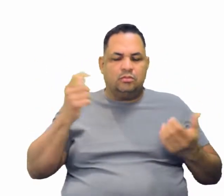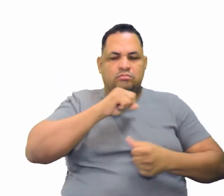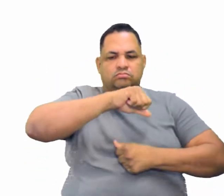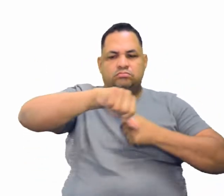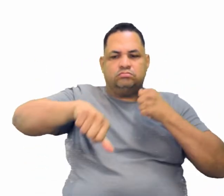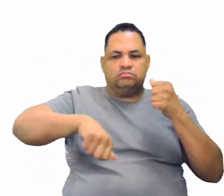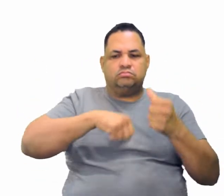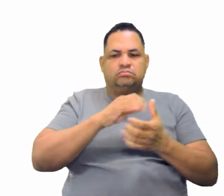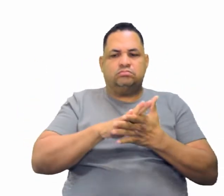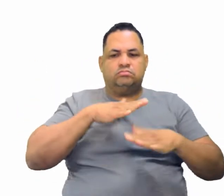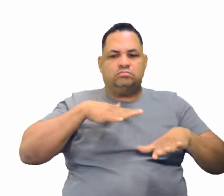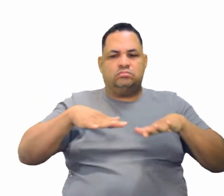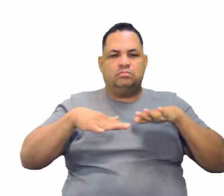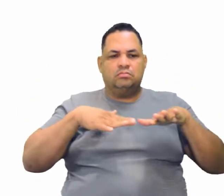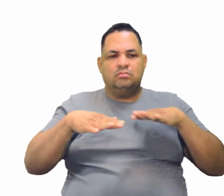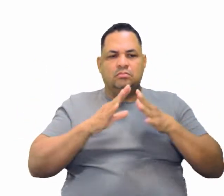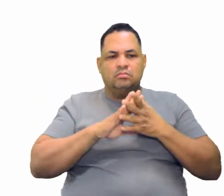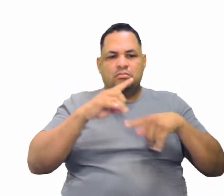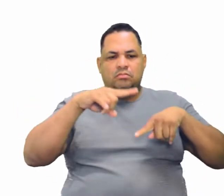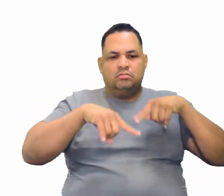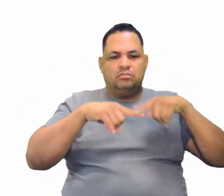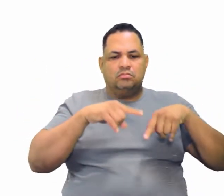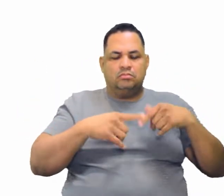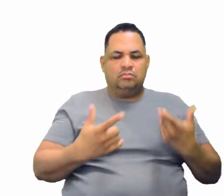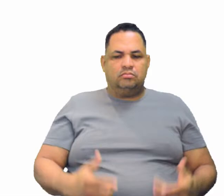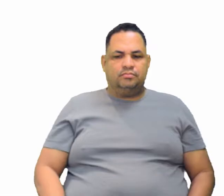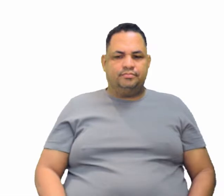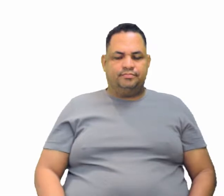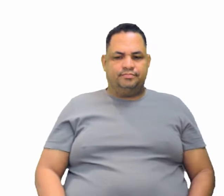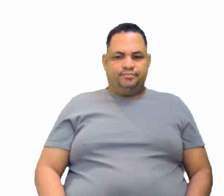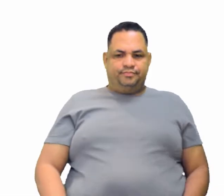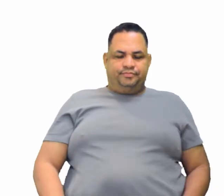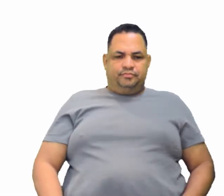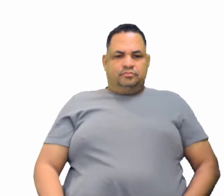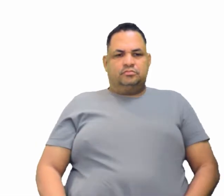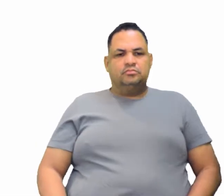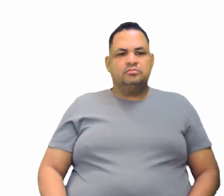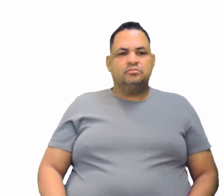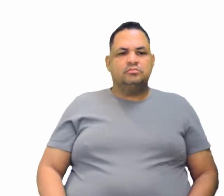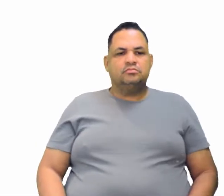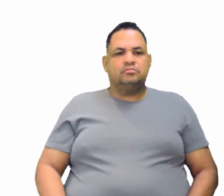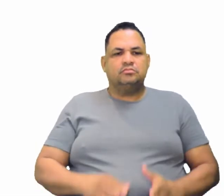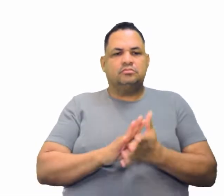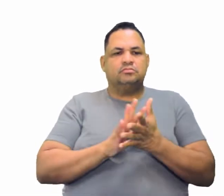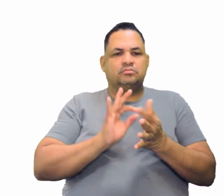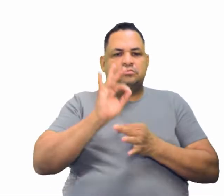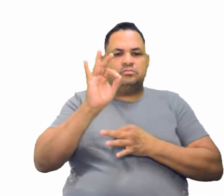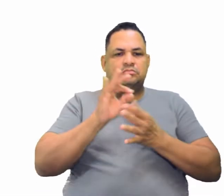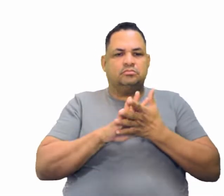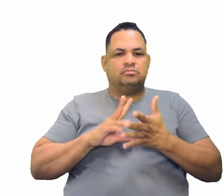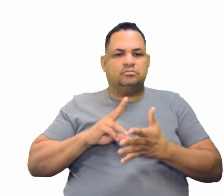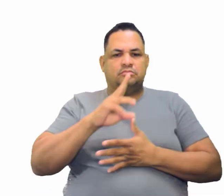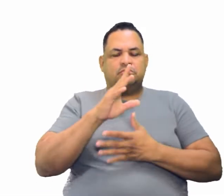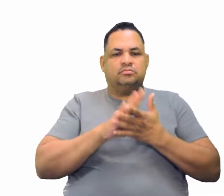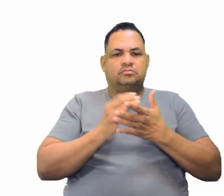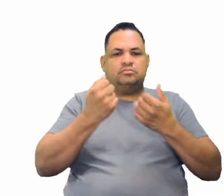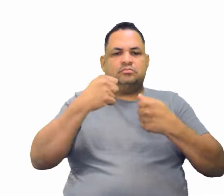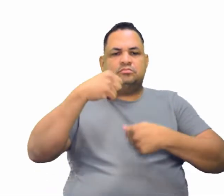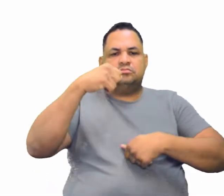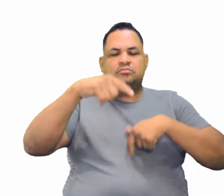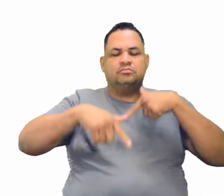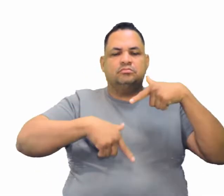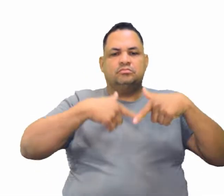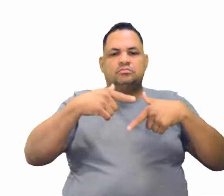o estado de movimento de um corpo, tá certo? Bom, em medida de uma força, a gente também pode trabalhar o